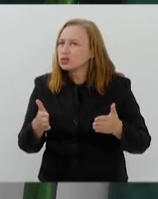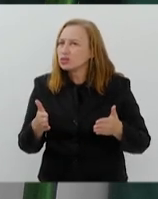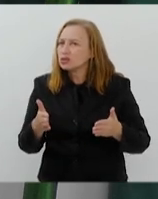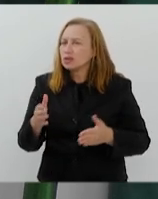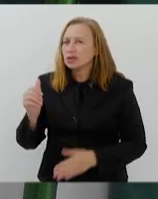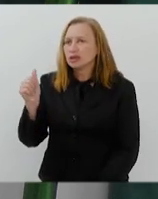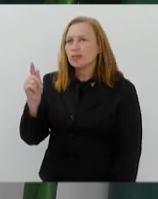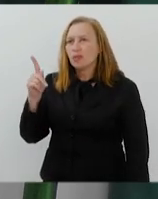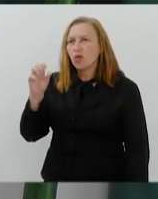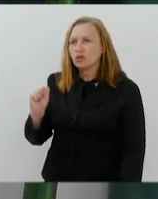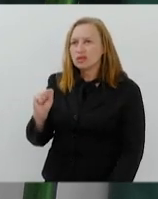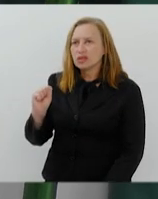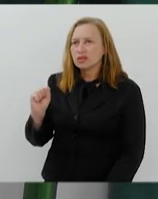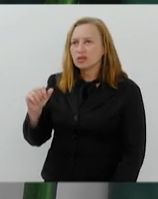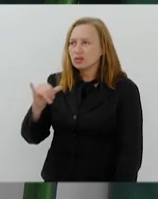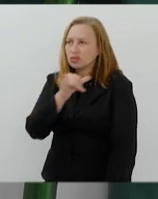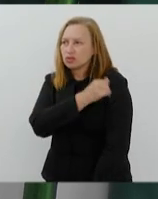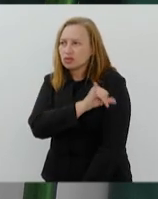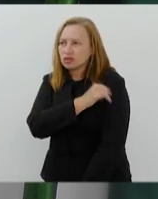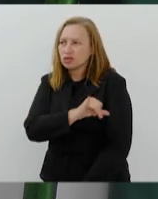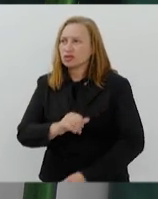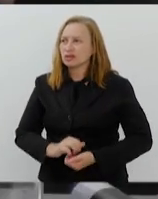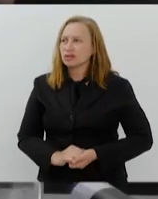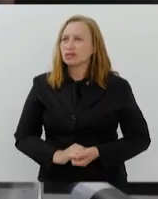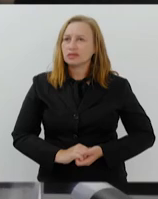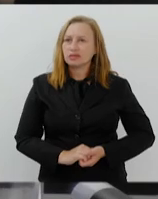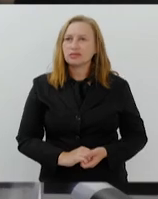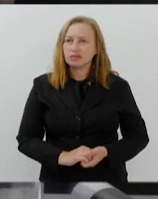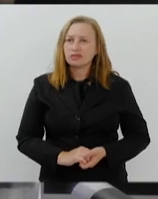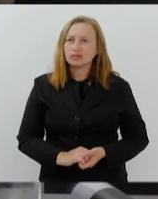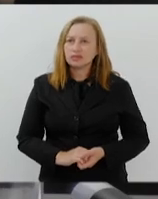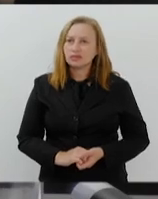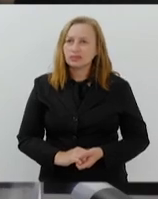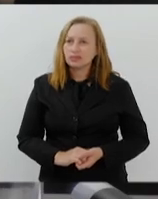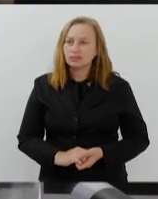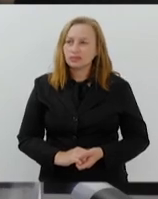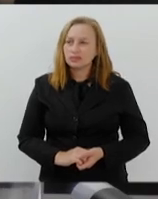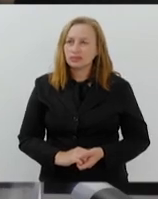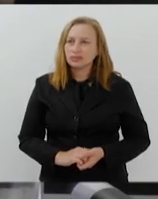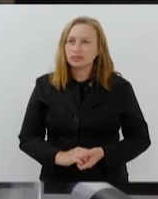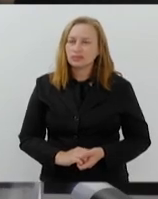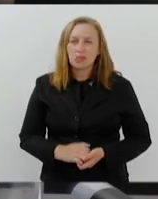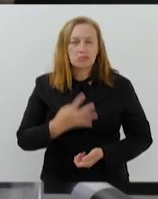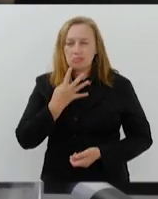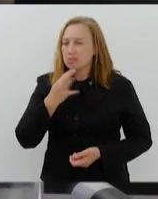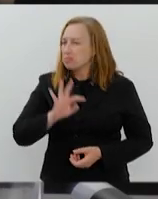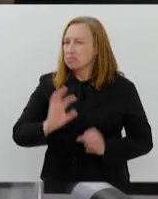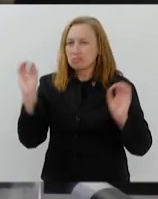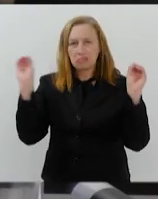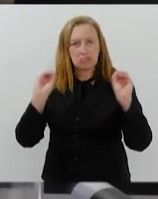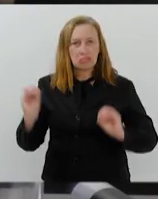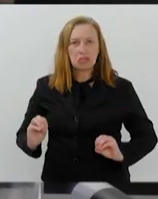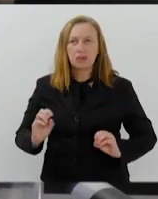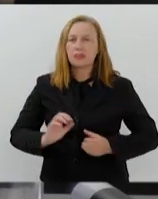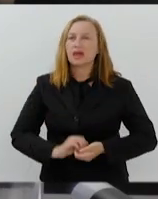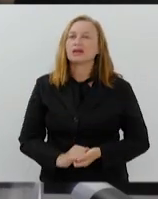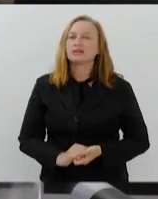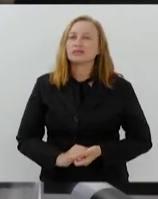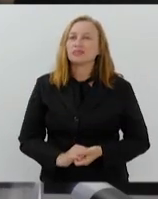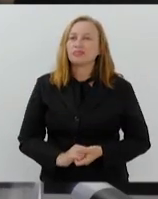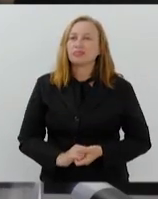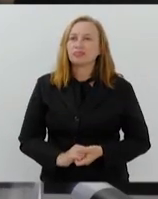bolsa do Rio de Janeiro não eu não não n eu não tenho nenhum conhecimento disso não não